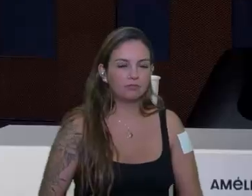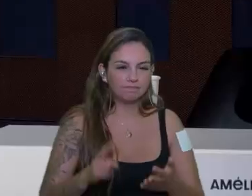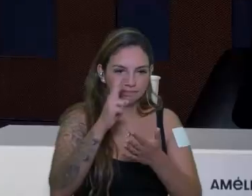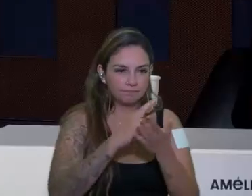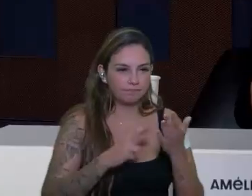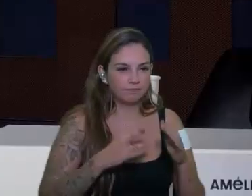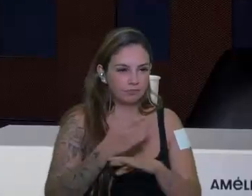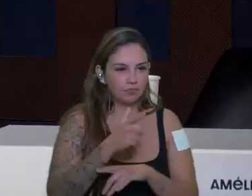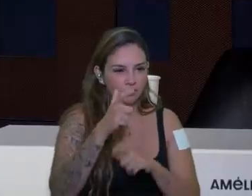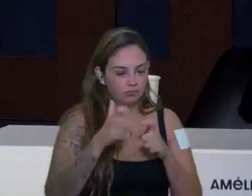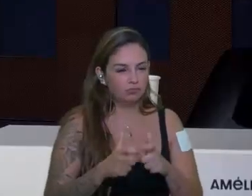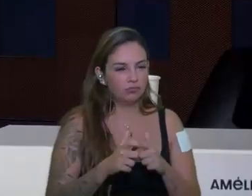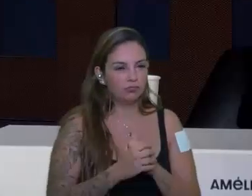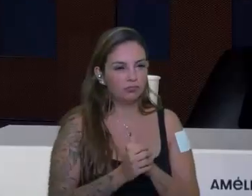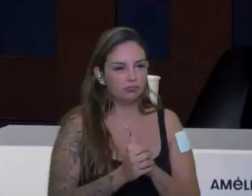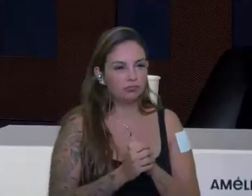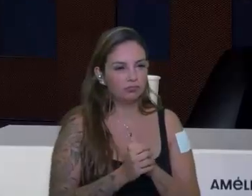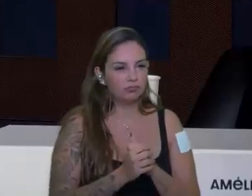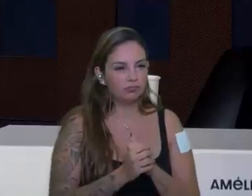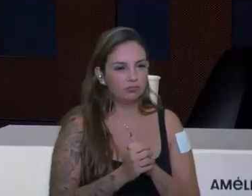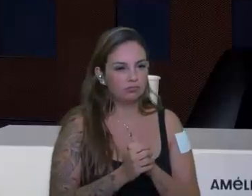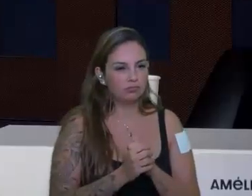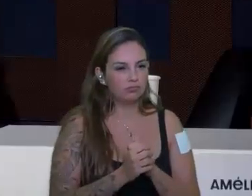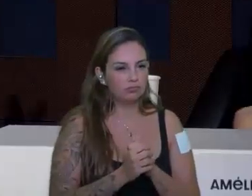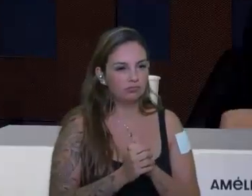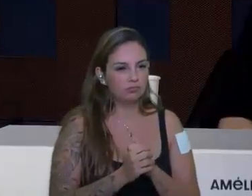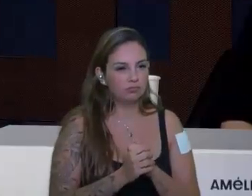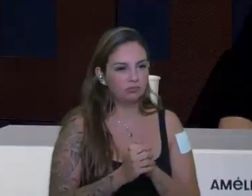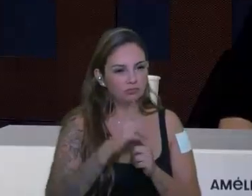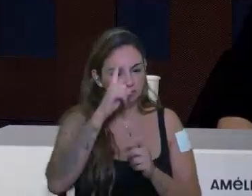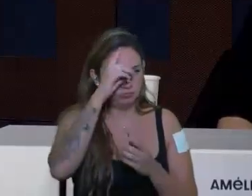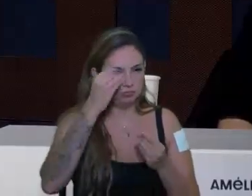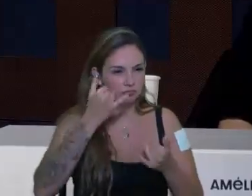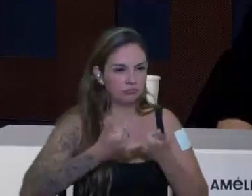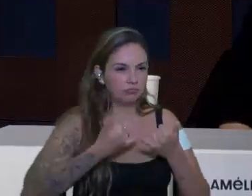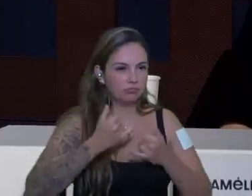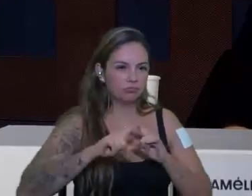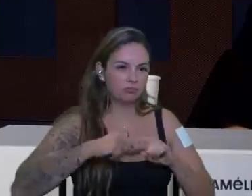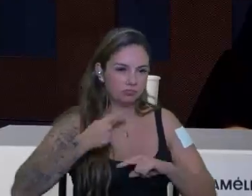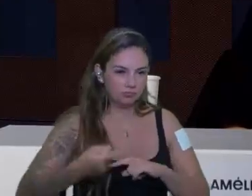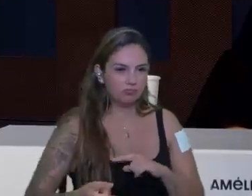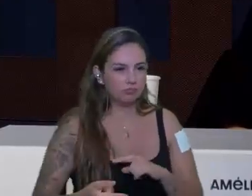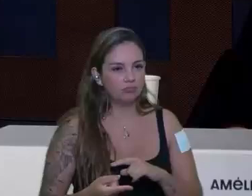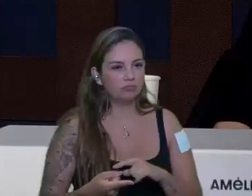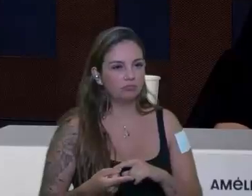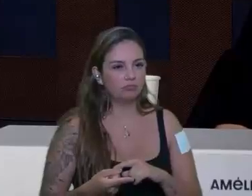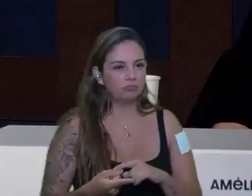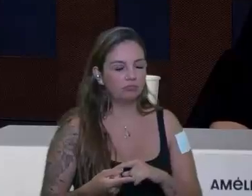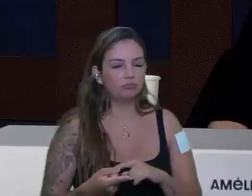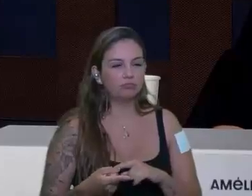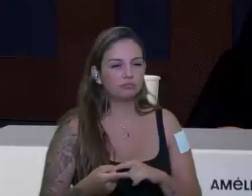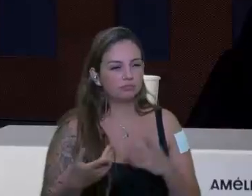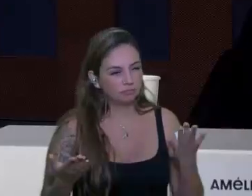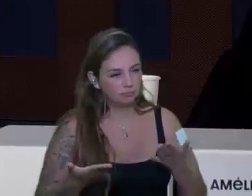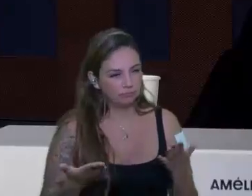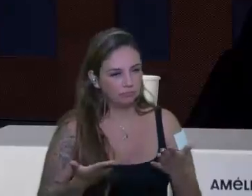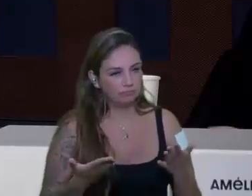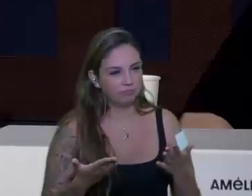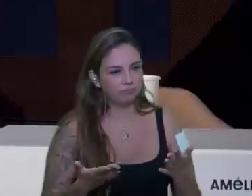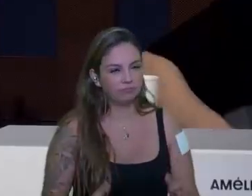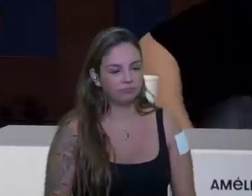redação entrou nesse lugar de até um momento muito criativa, muito divertida, depois de um certo momento pragmática, e agora